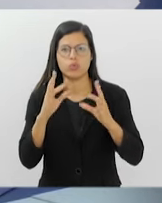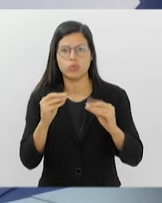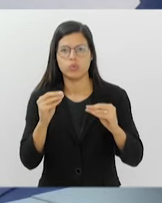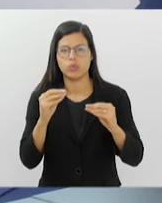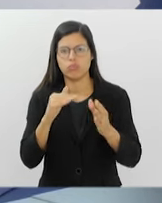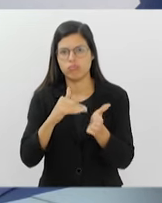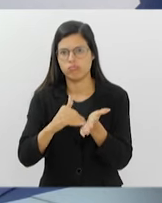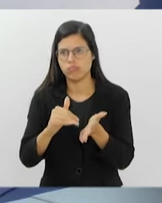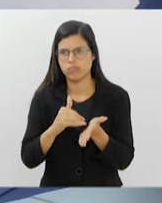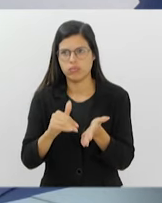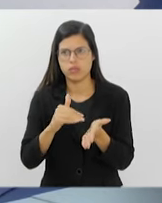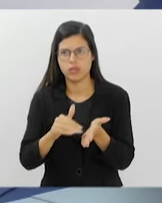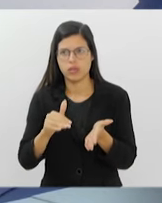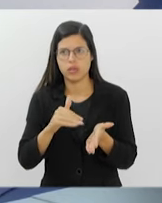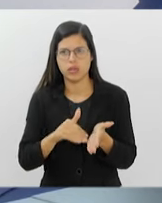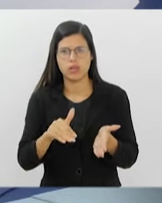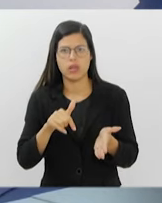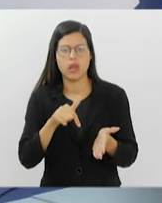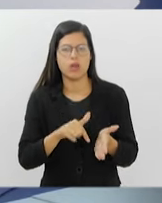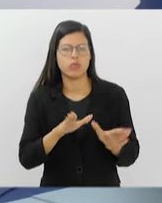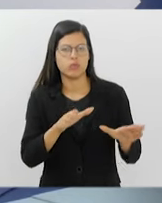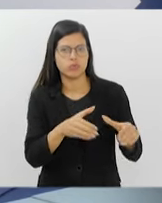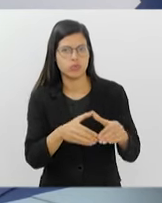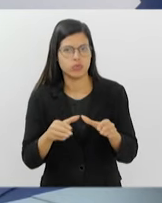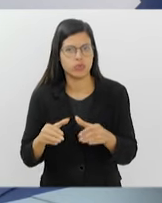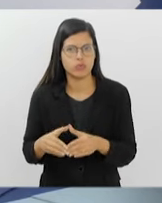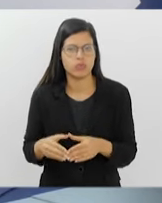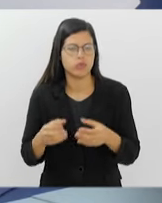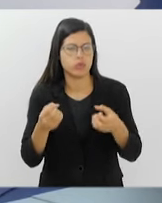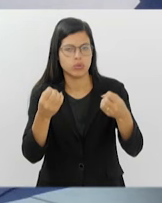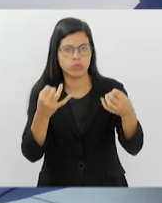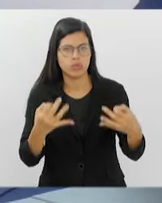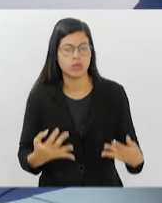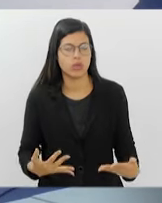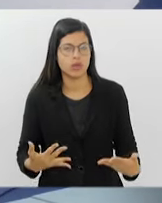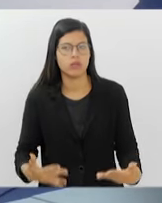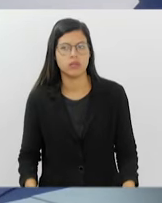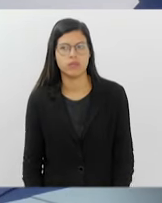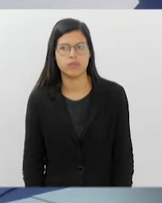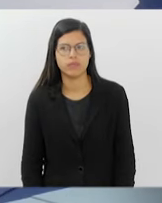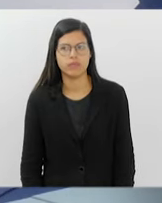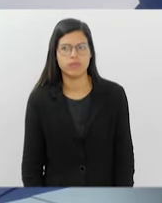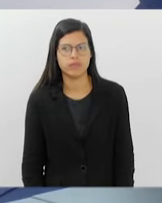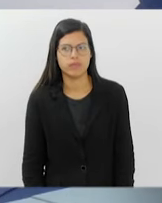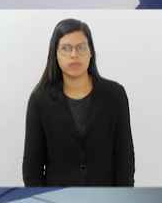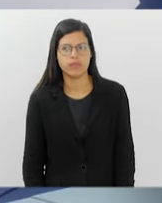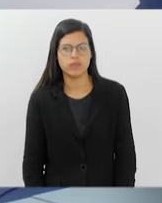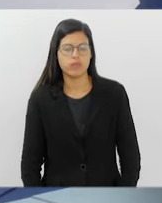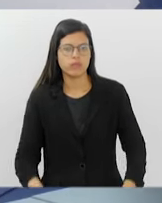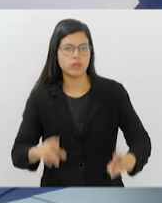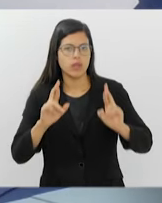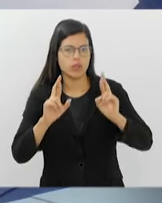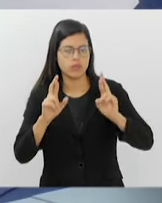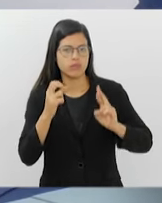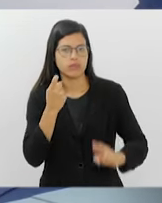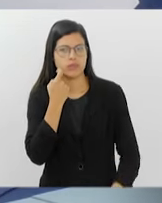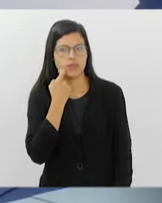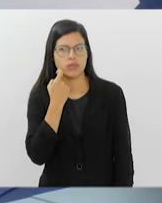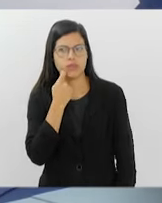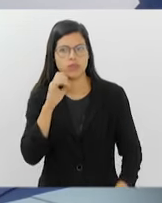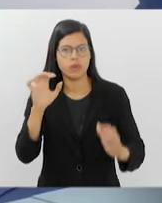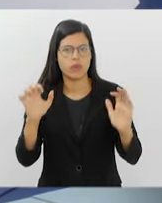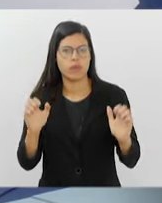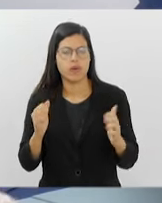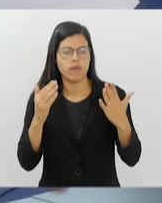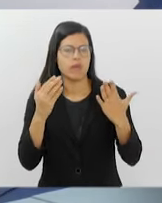secretários das pastas pertinentes dando seus esclarecimentos e espero que na sexta-feira seja um evento de